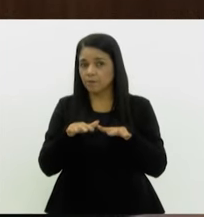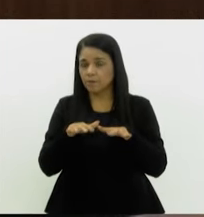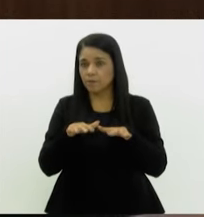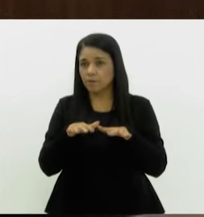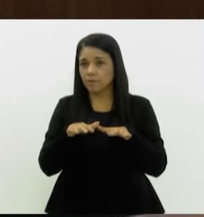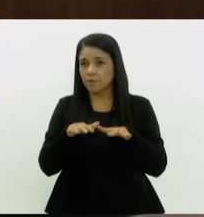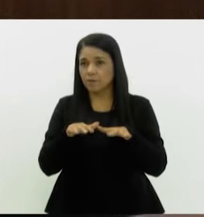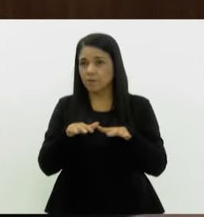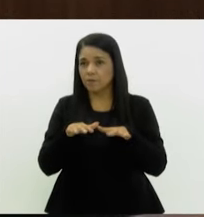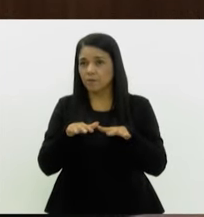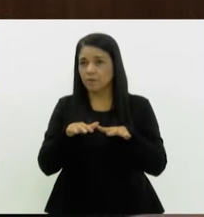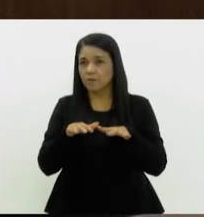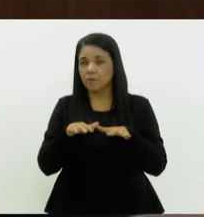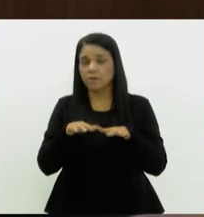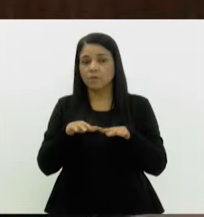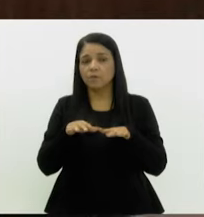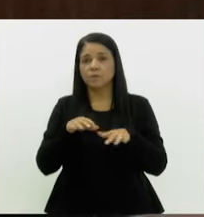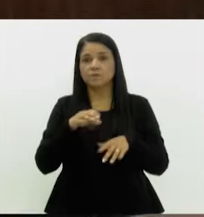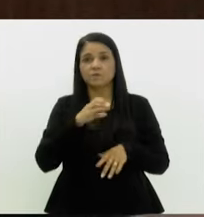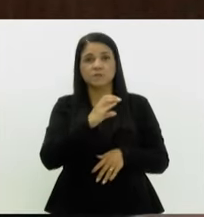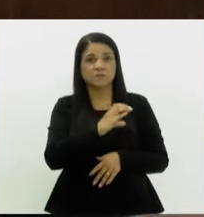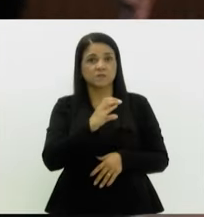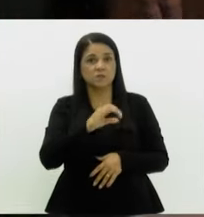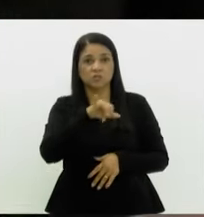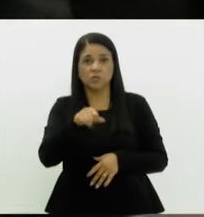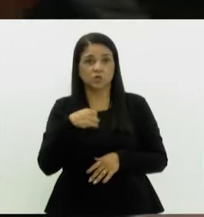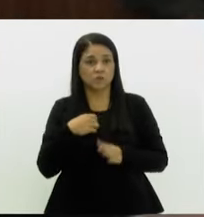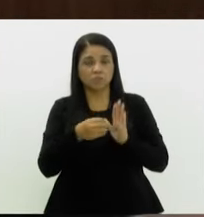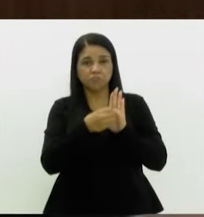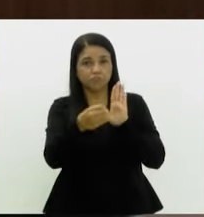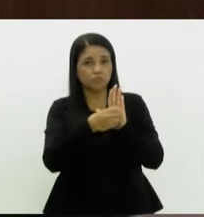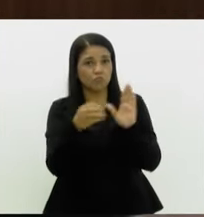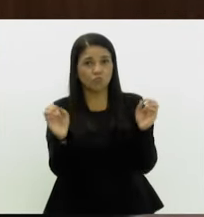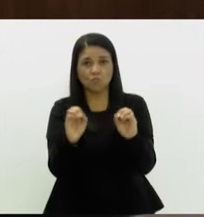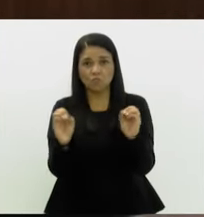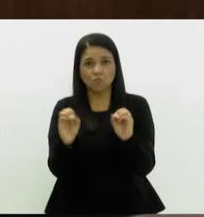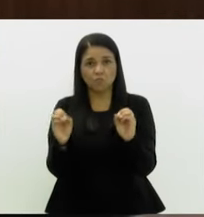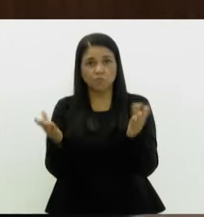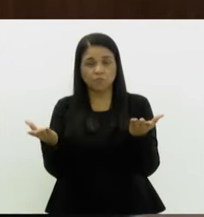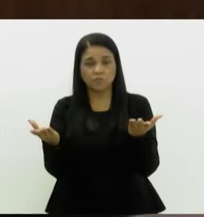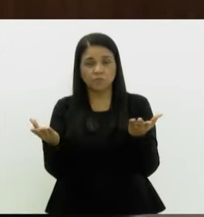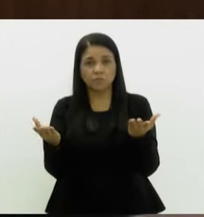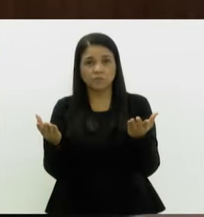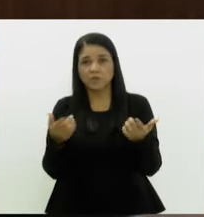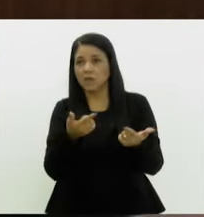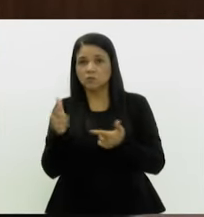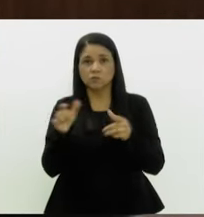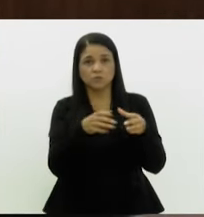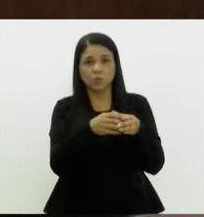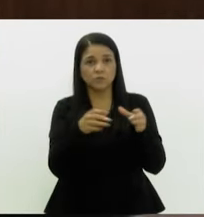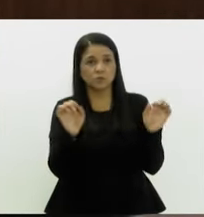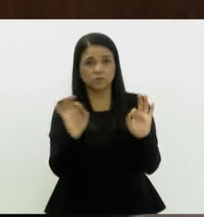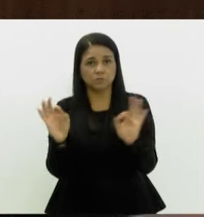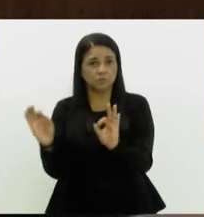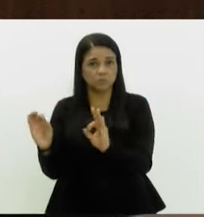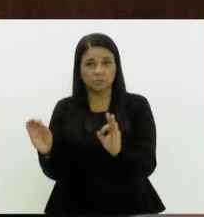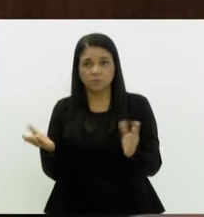Sim, querido, mas a Comissão de Constituição e Justiça não deu parecer. Ué, as outras comissões também não?